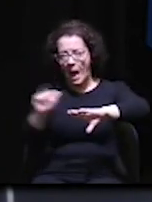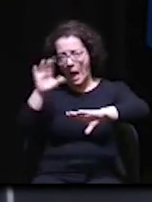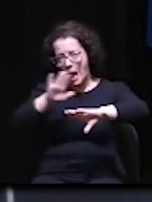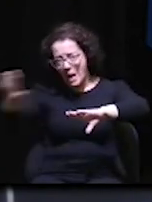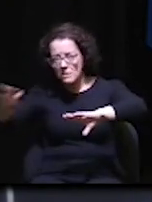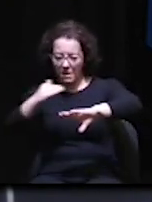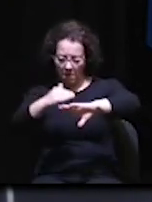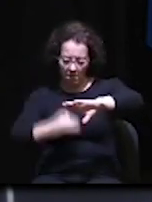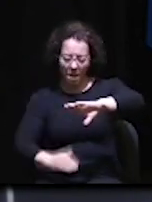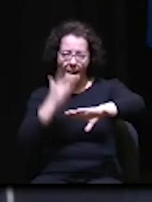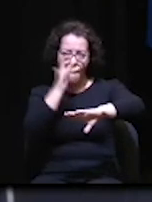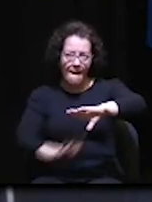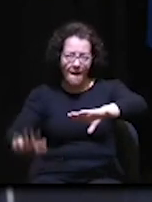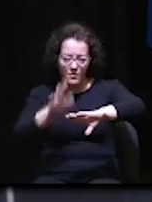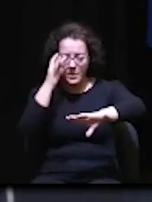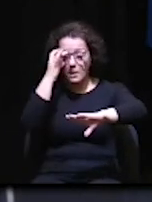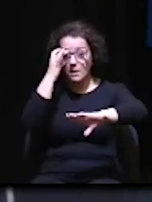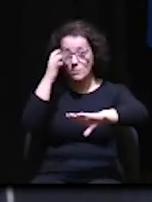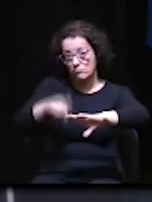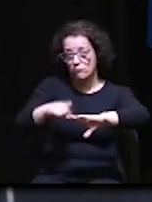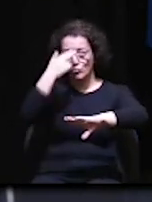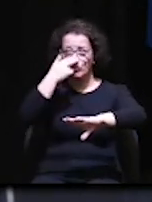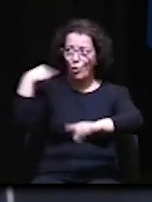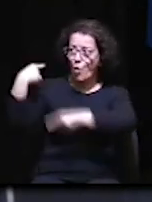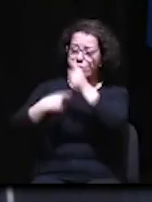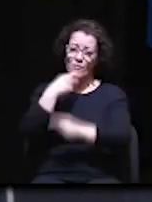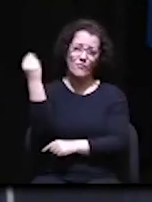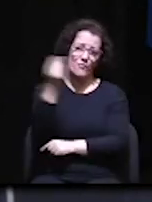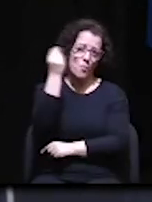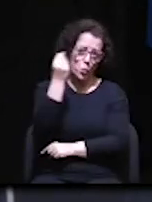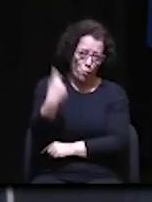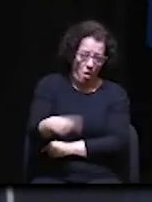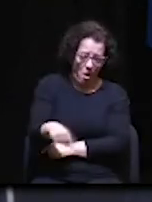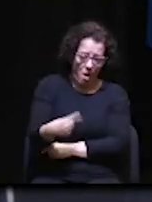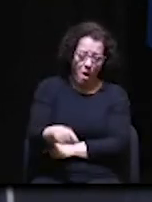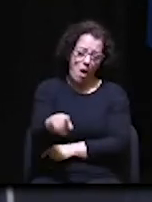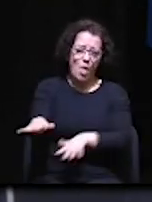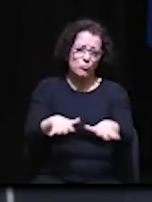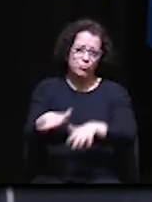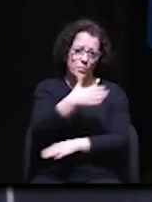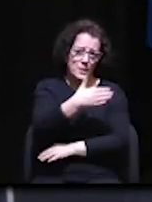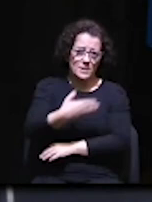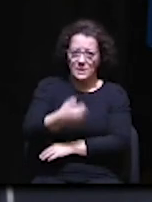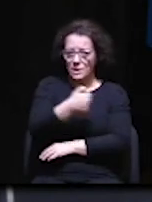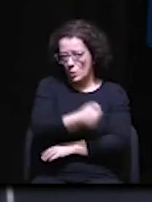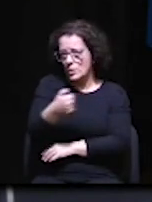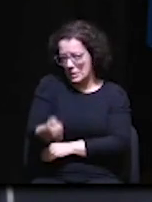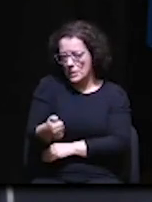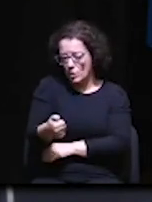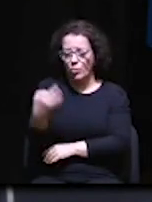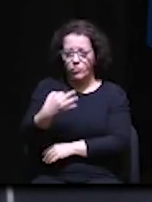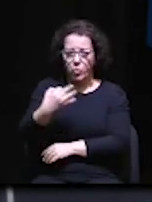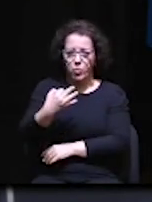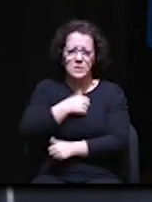risco real e que temos exemplos disso na nossa história, o mais famoso deles, o terremoto de 1755,